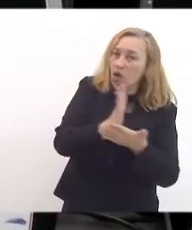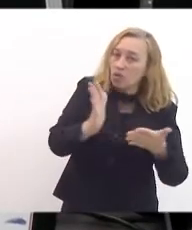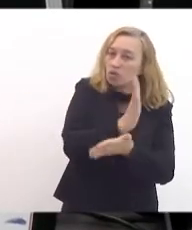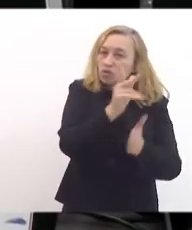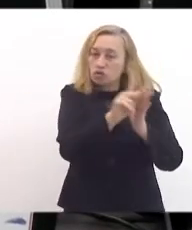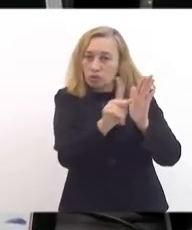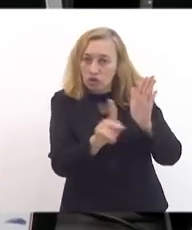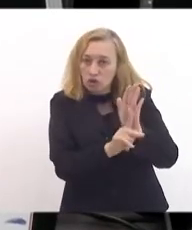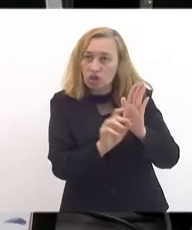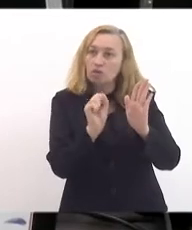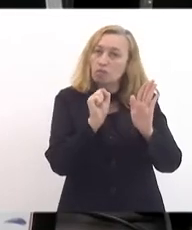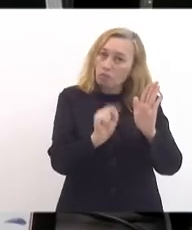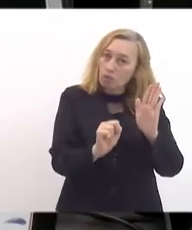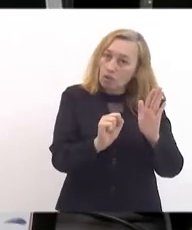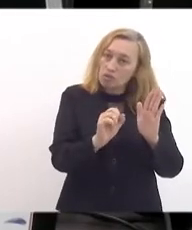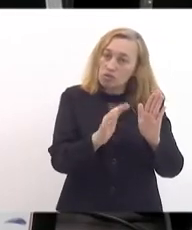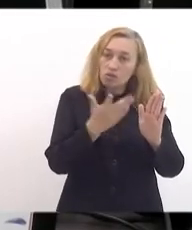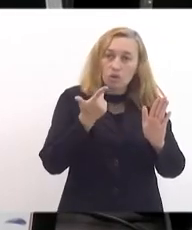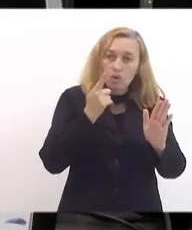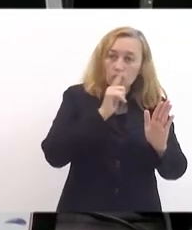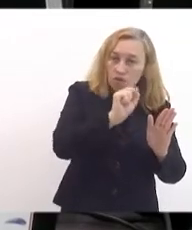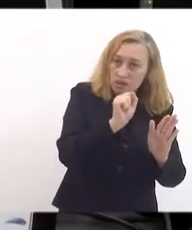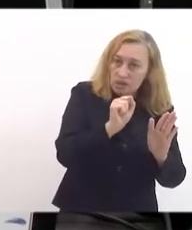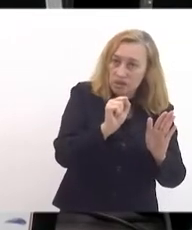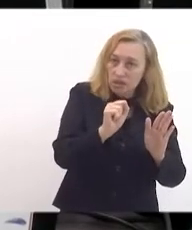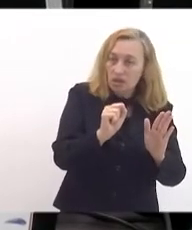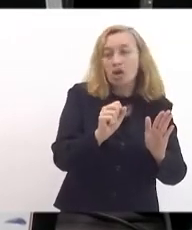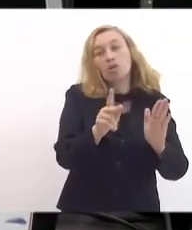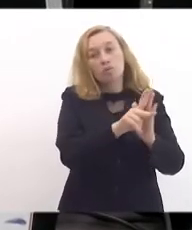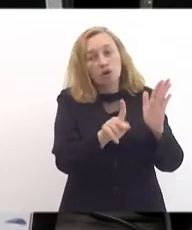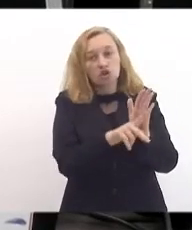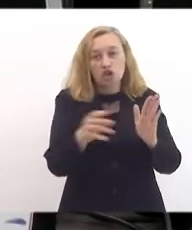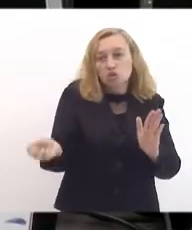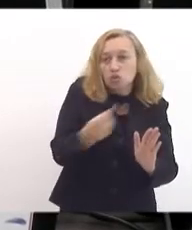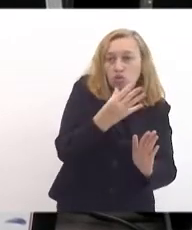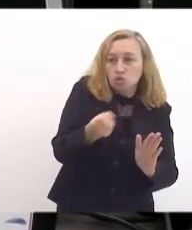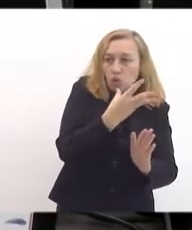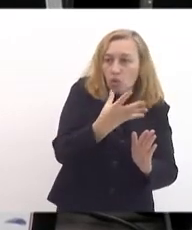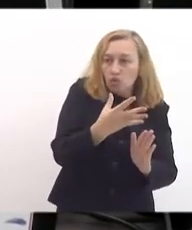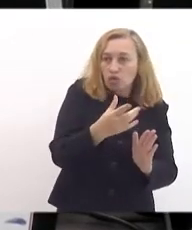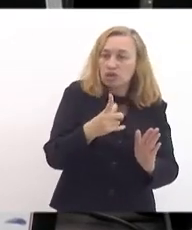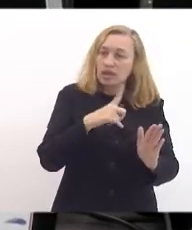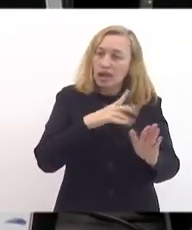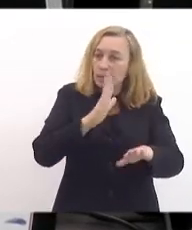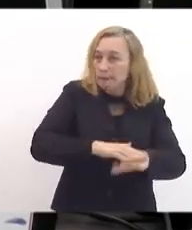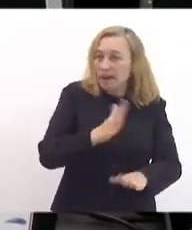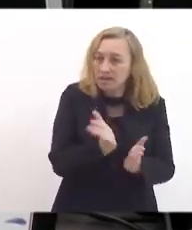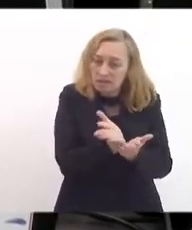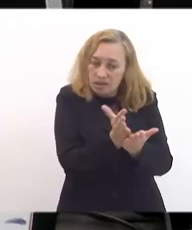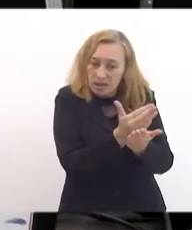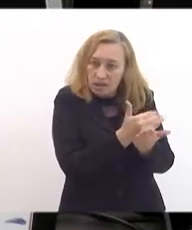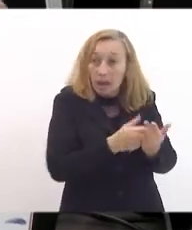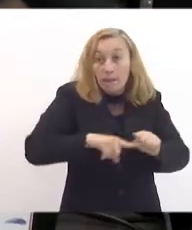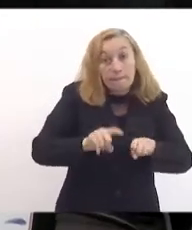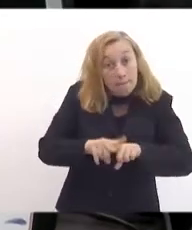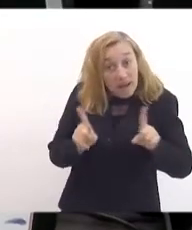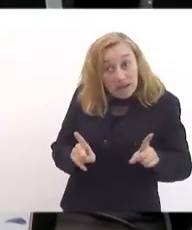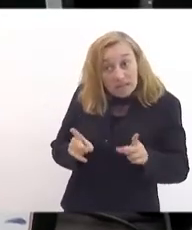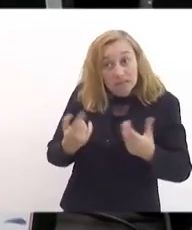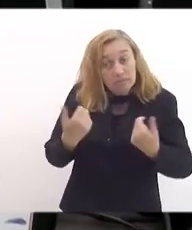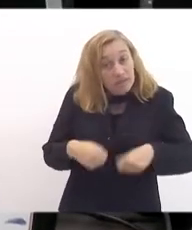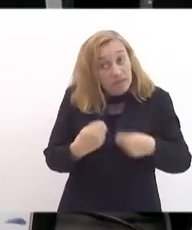eu posso não ter perda né se é um projeto novo que só vai trazer acréscimo de arrecadação mas isso tem que ser